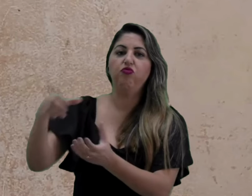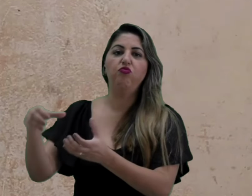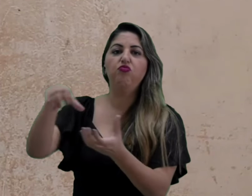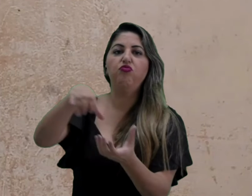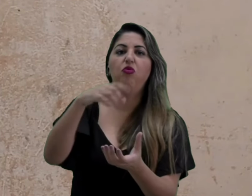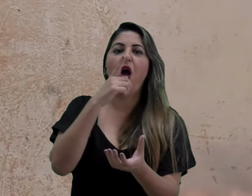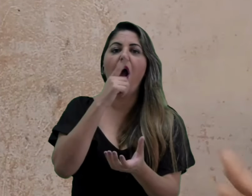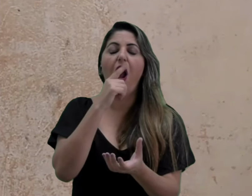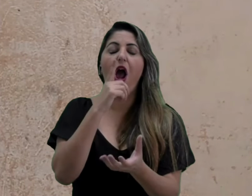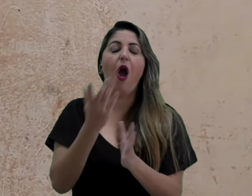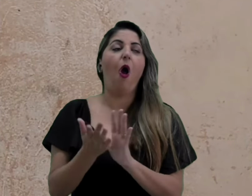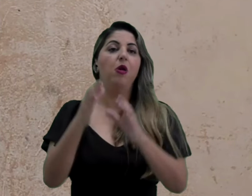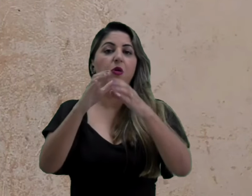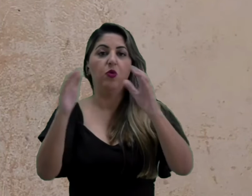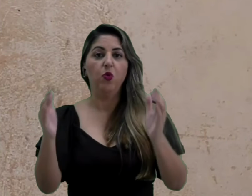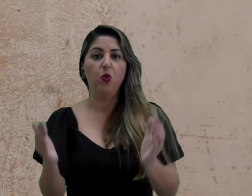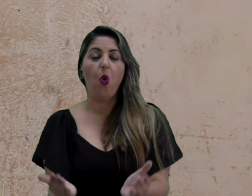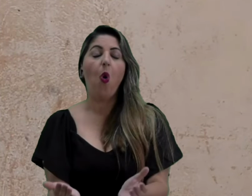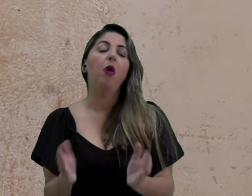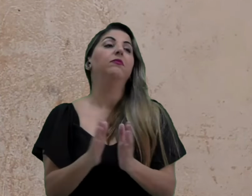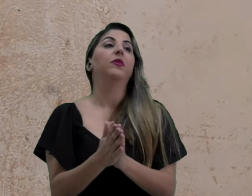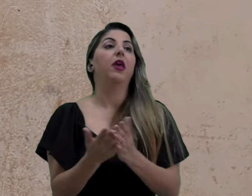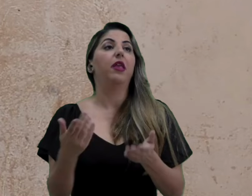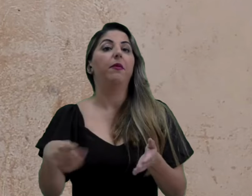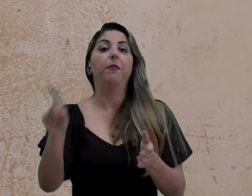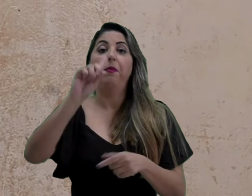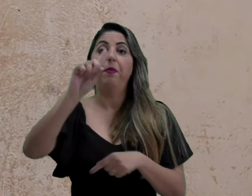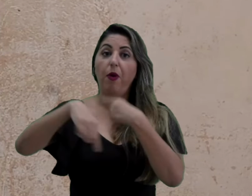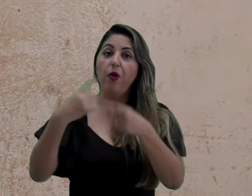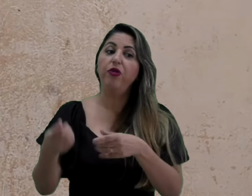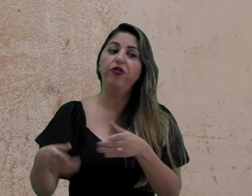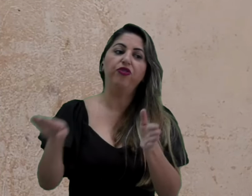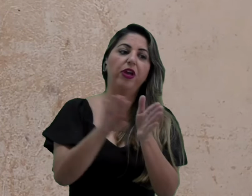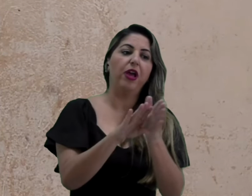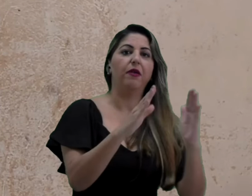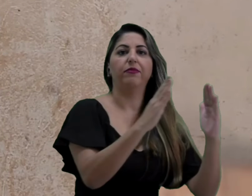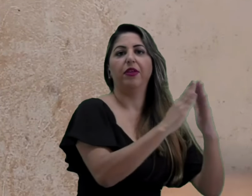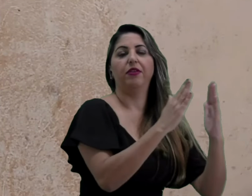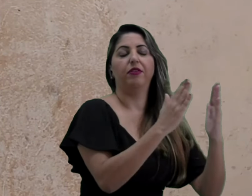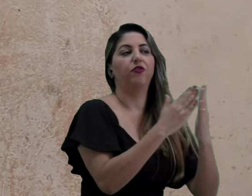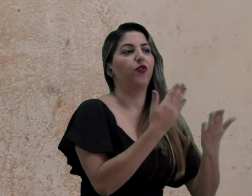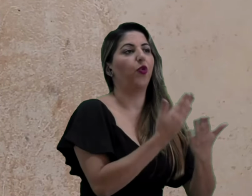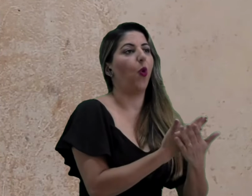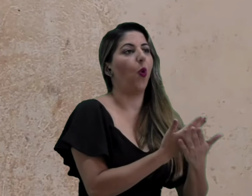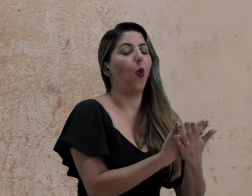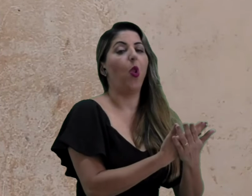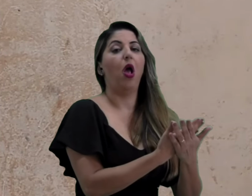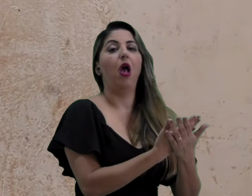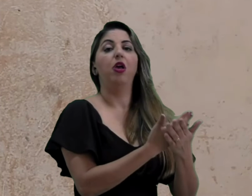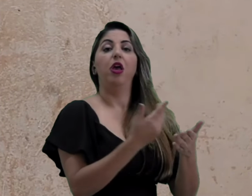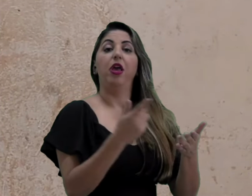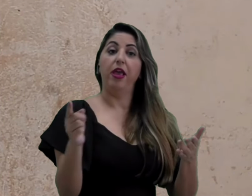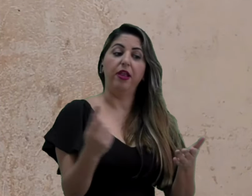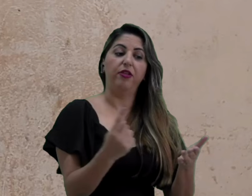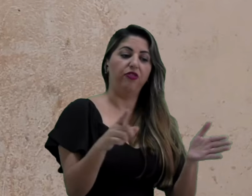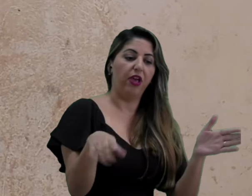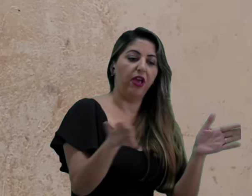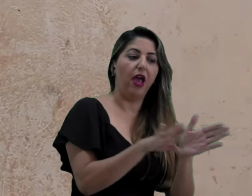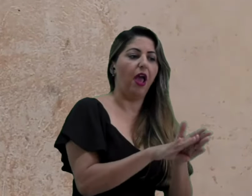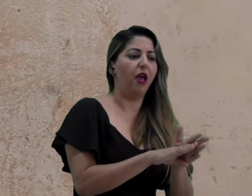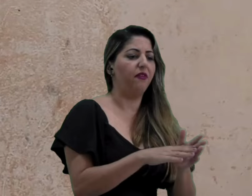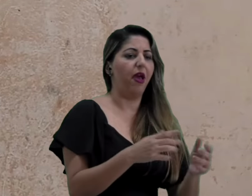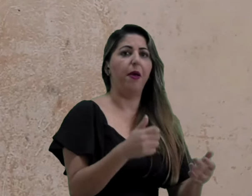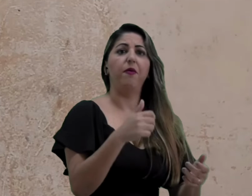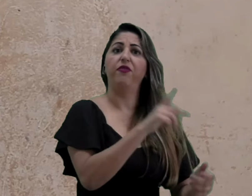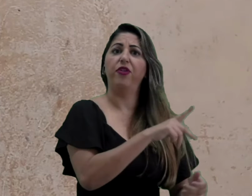assim. Chegava na escola estrupiado. E qual era a primeira lição? Mal ele chegava, a professora vinha com as duas latas e o cambão.